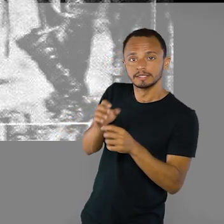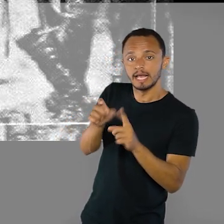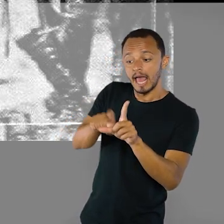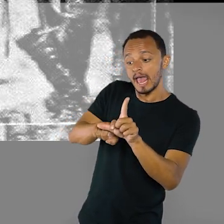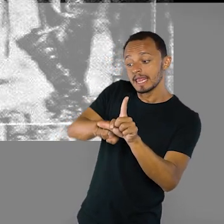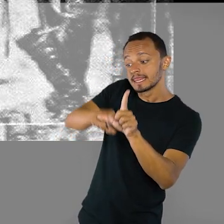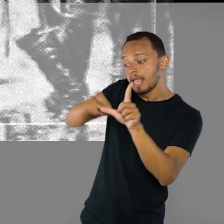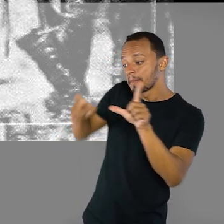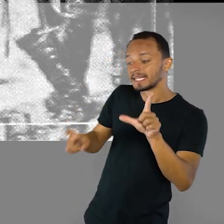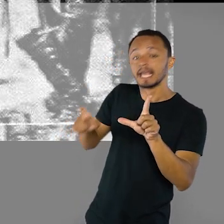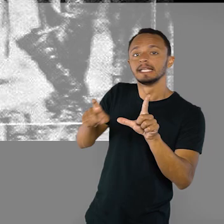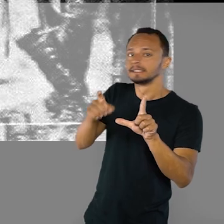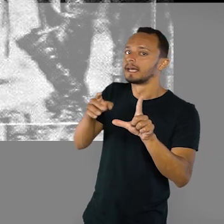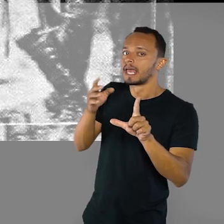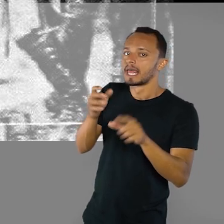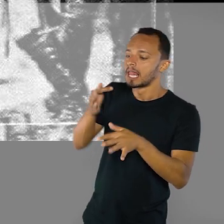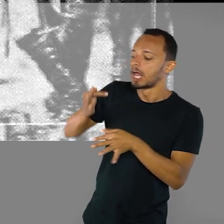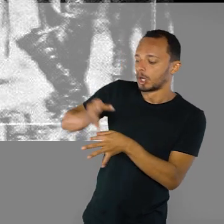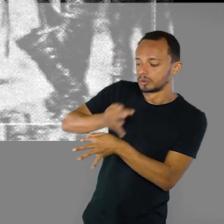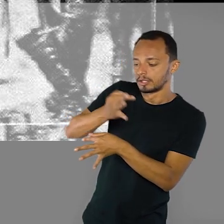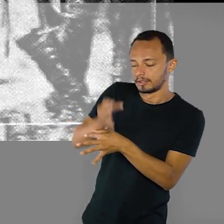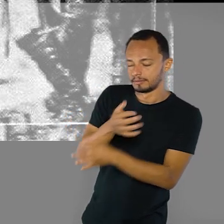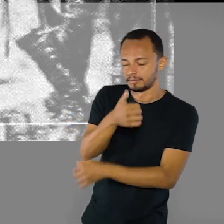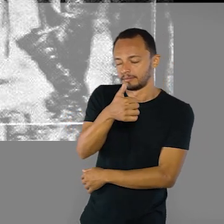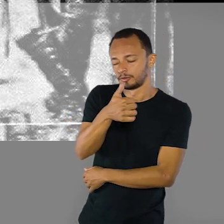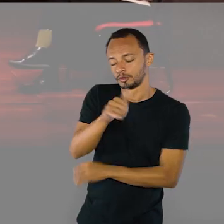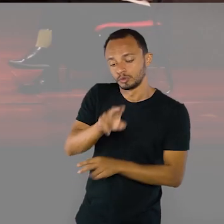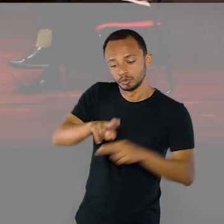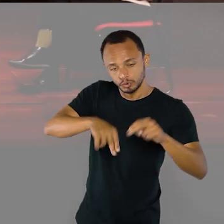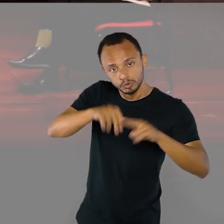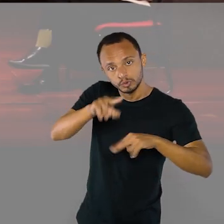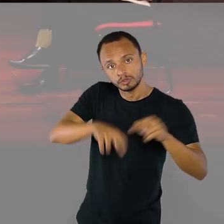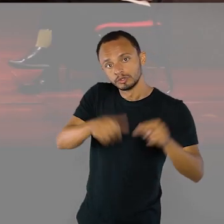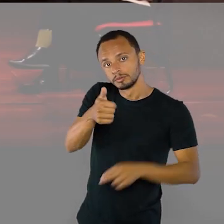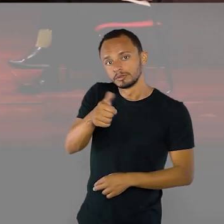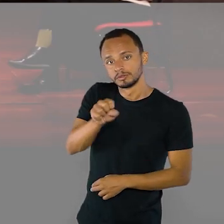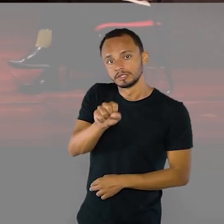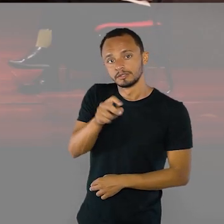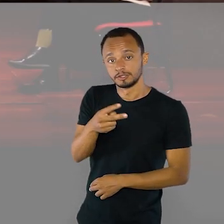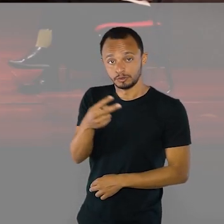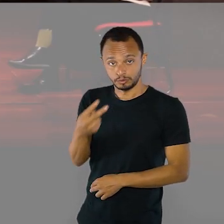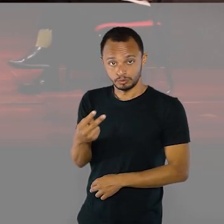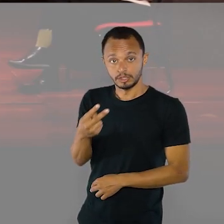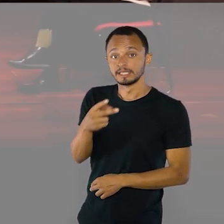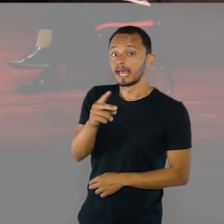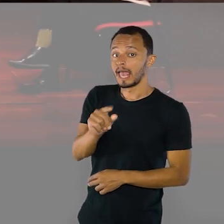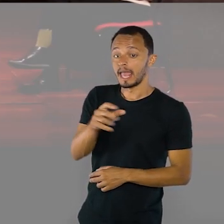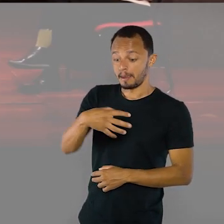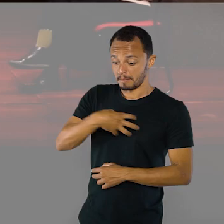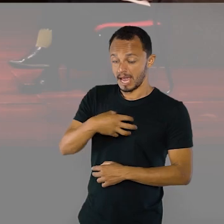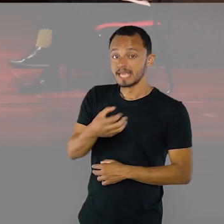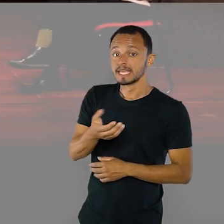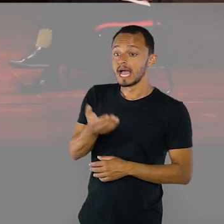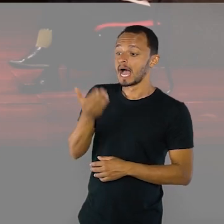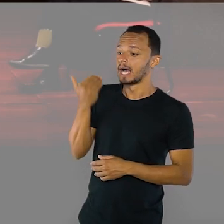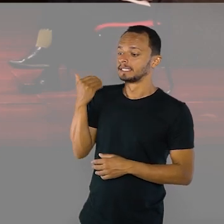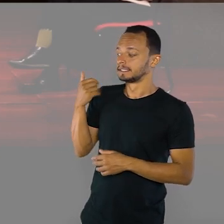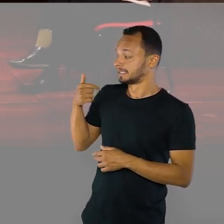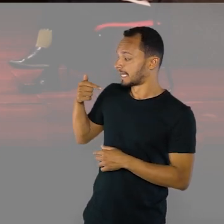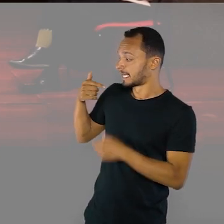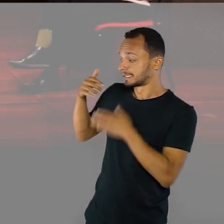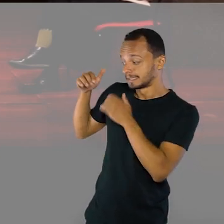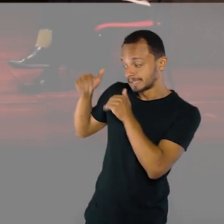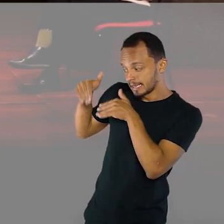desde junho de 1822, lutas pela independência iniciadas na Bahia anteriores ao 7 de setembro.